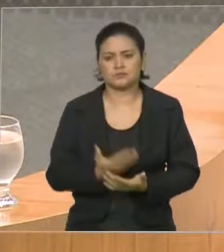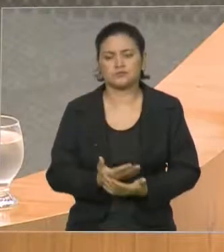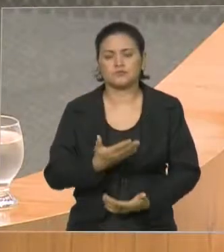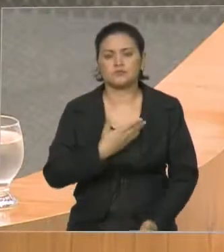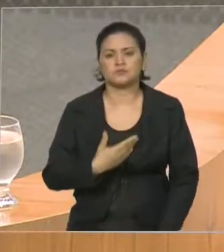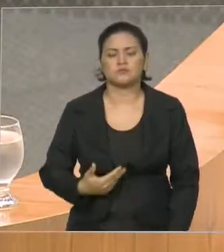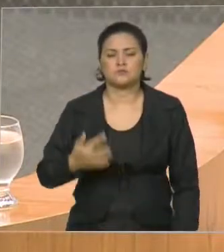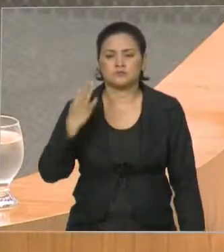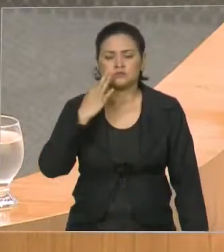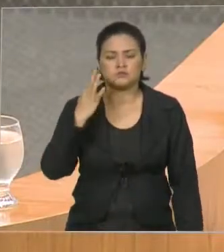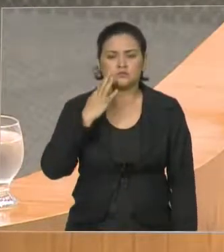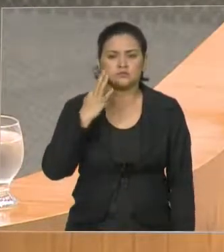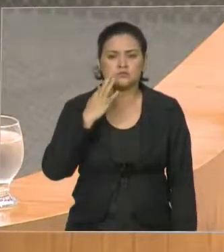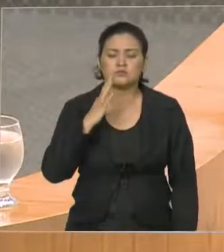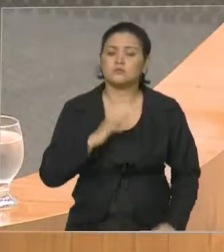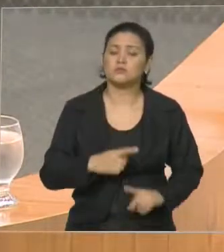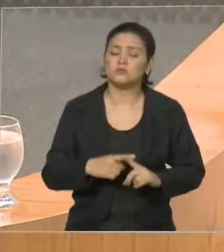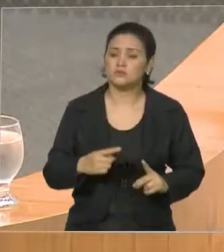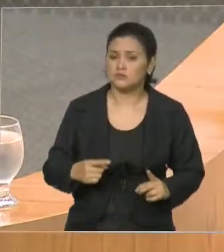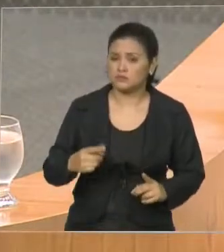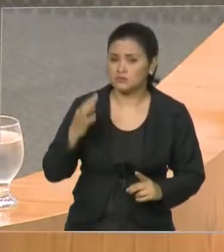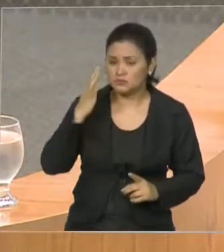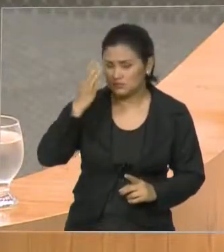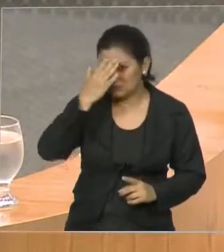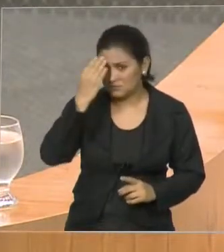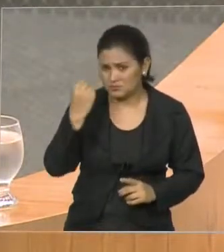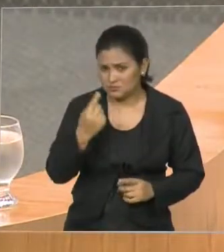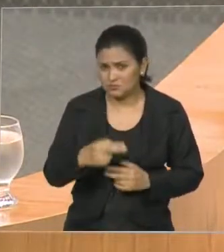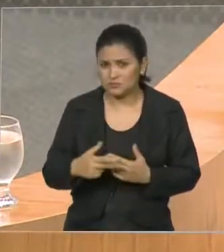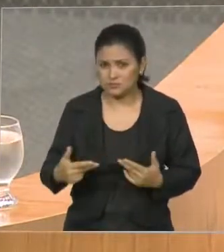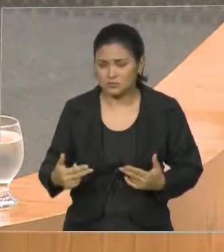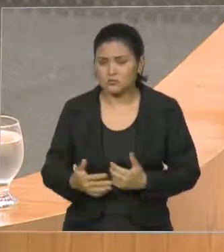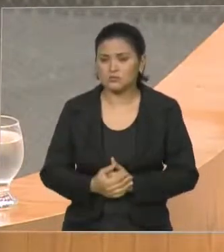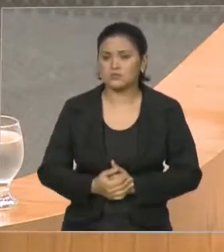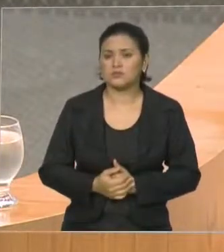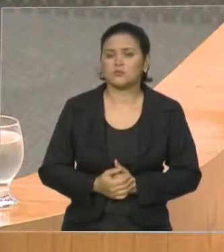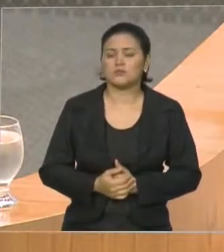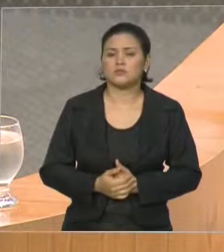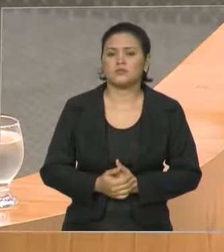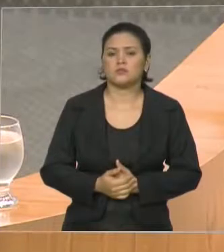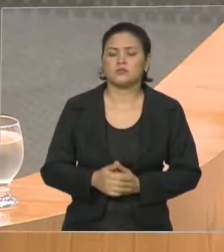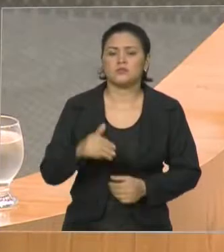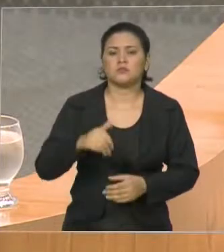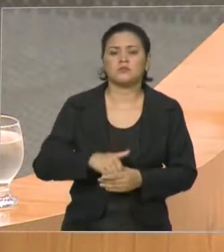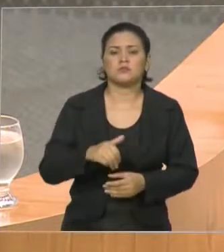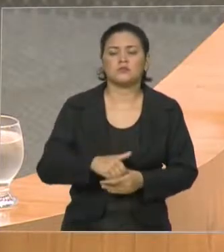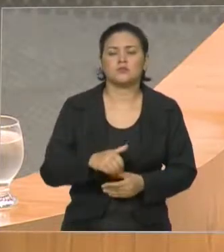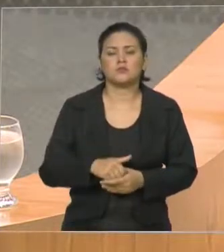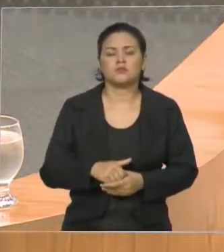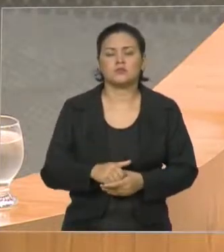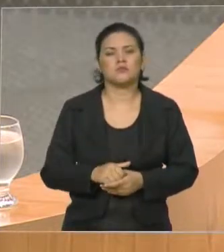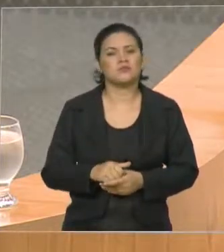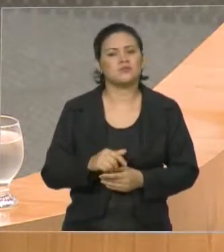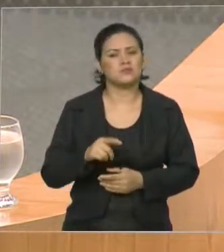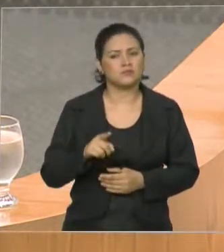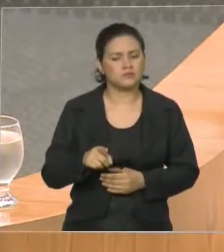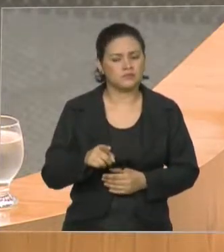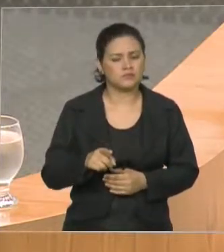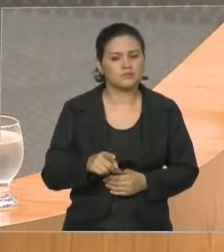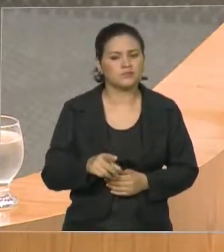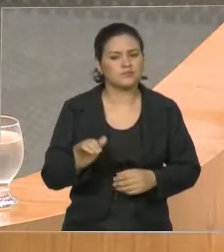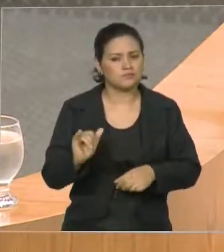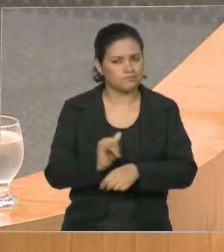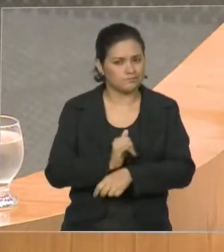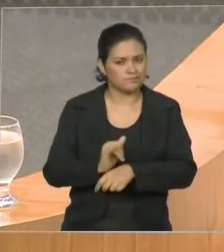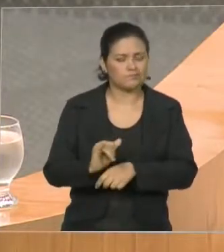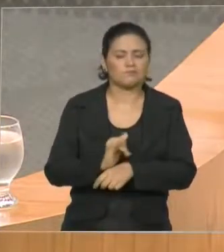tem um detalhe muito importante que o governador Flávio Dino esquece. Nos dois momentos das eleições, o governador Flávio Dino foi muito perspicaz. O governador Flávio